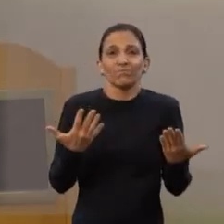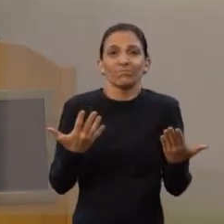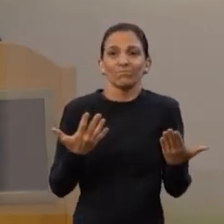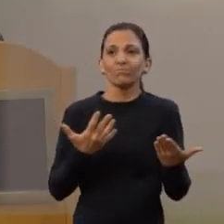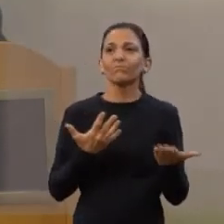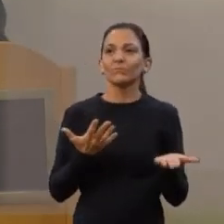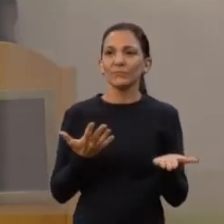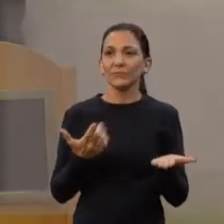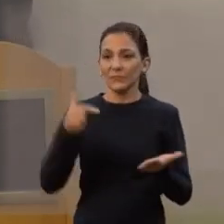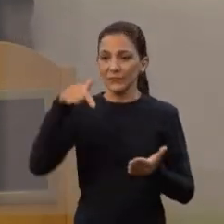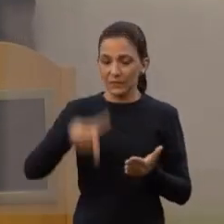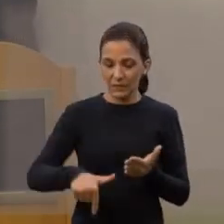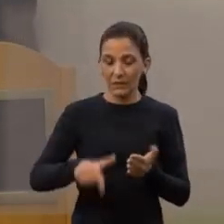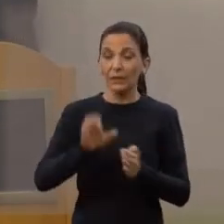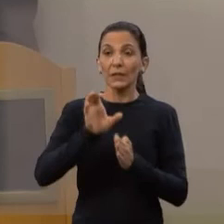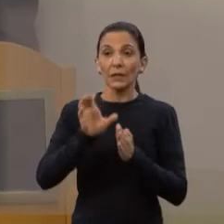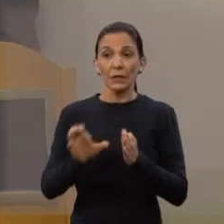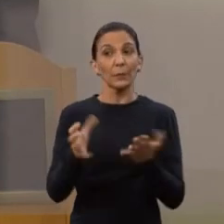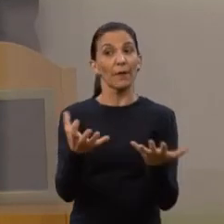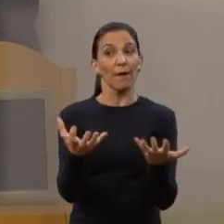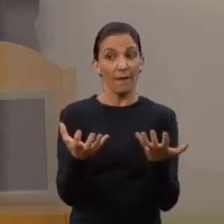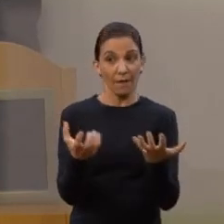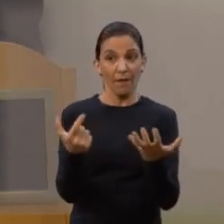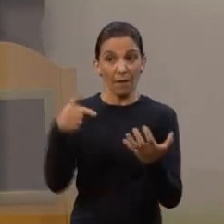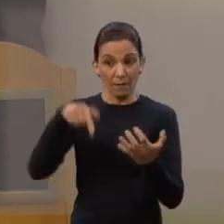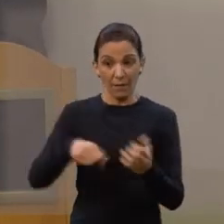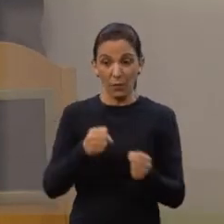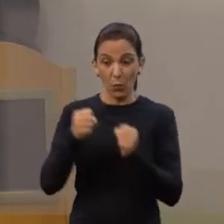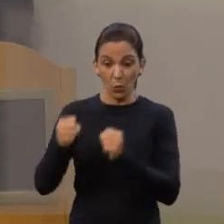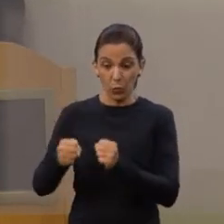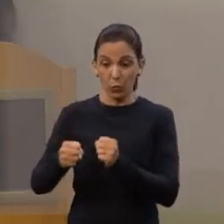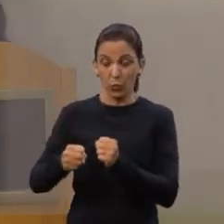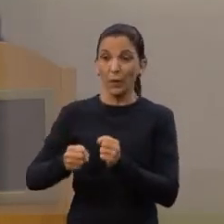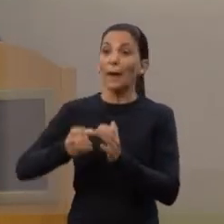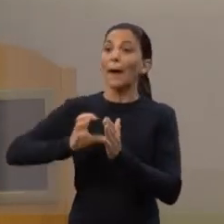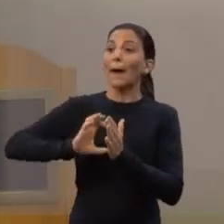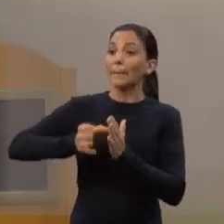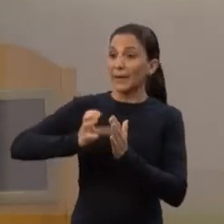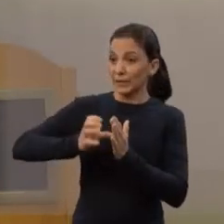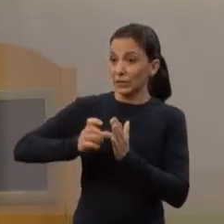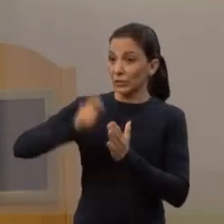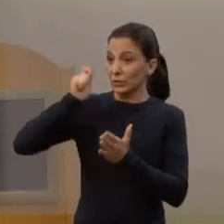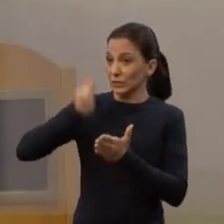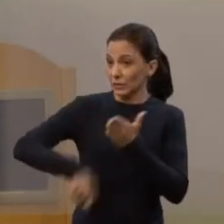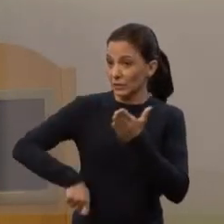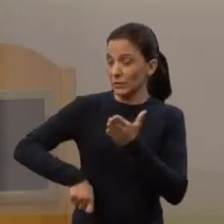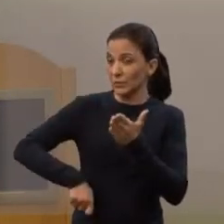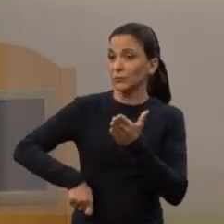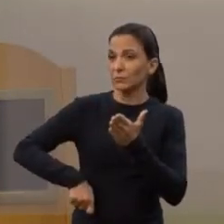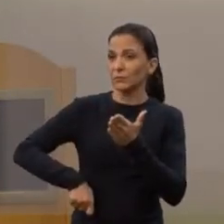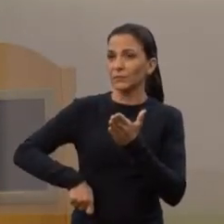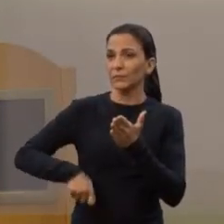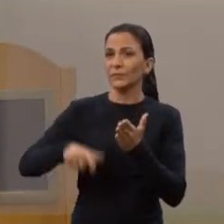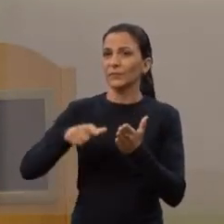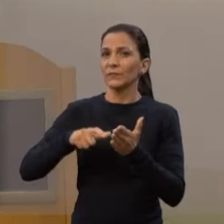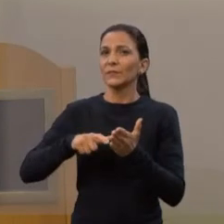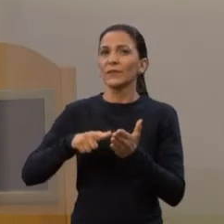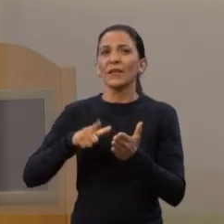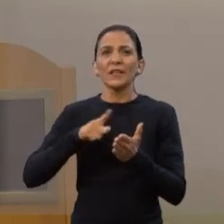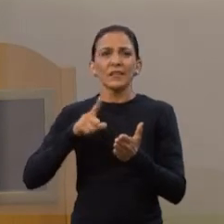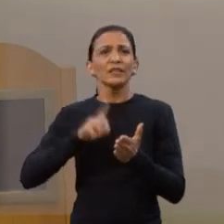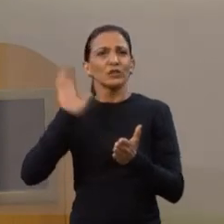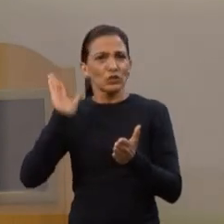é quer vir aqui para essa casa e se inscreva no partido mas muitos já estão não vou falar o partido